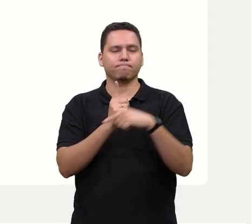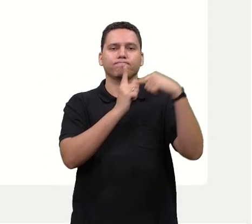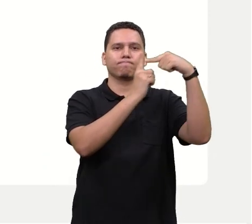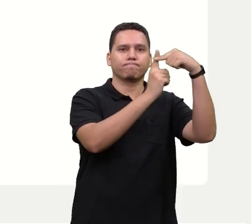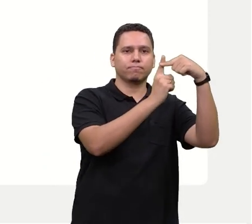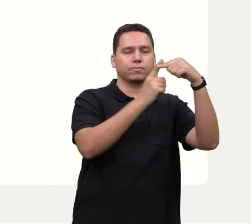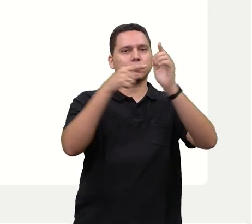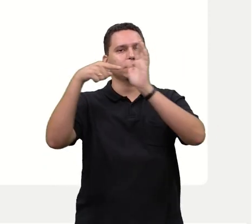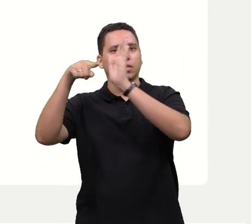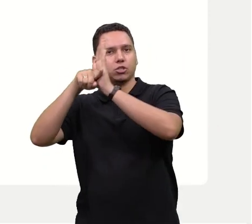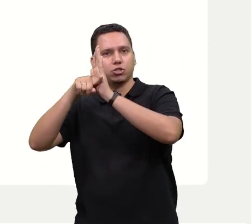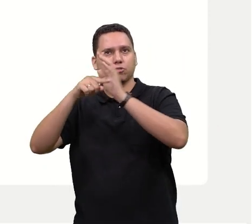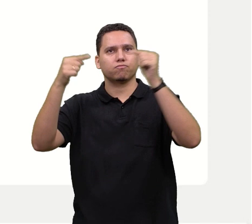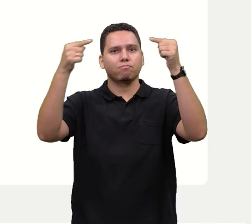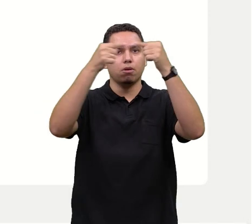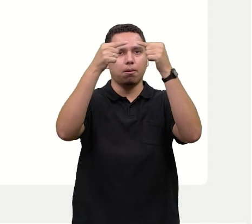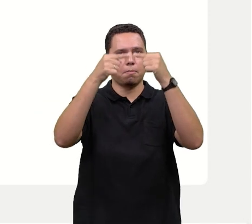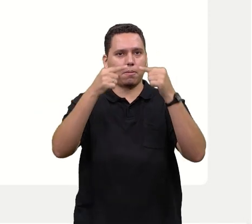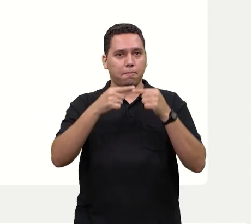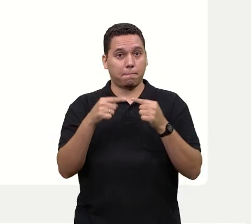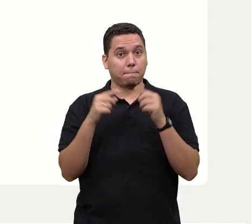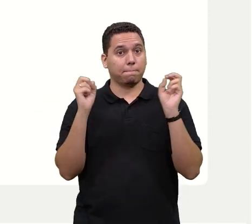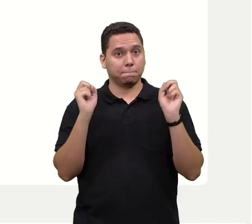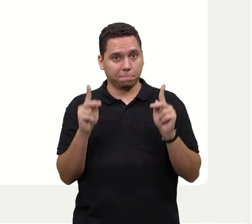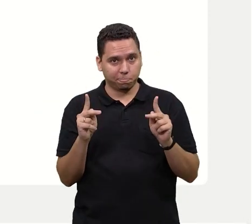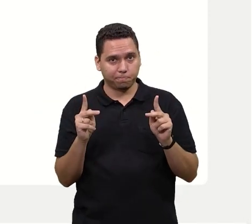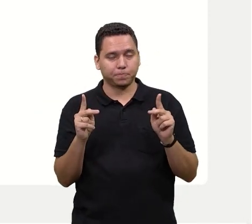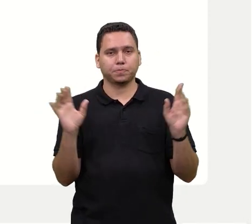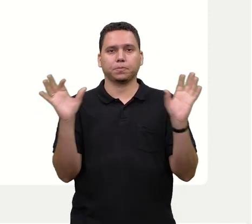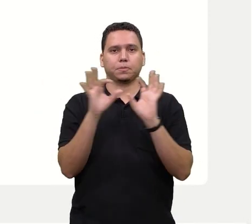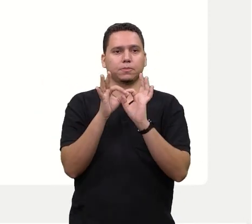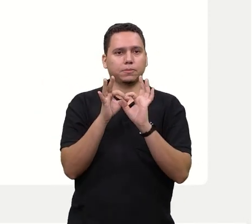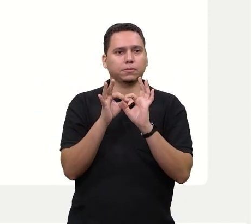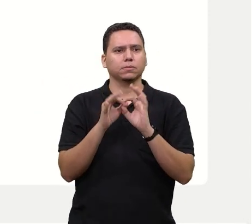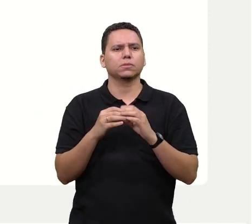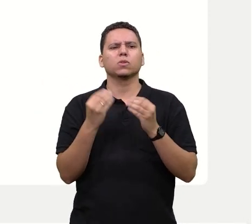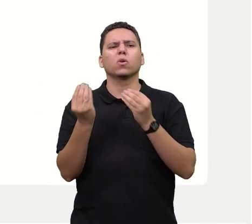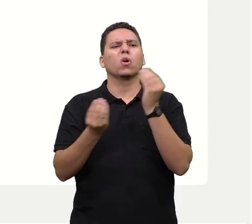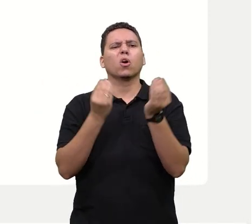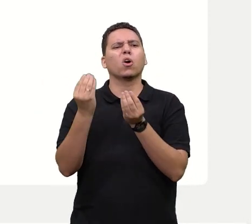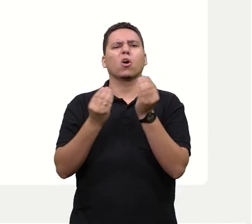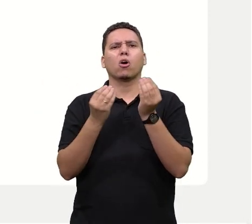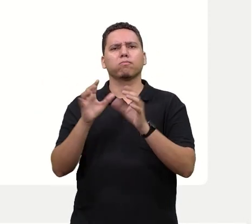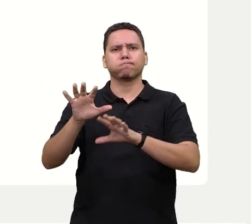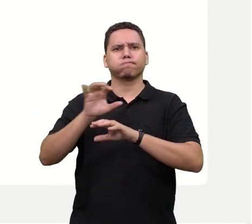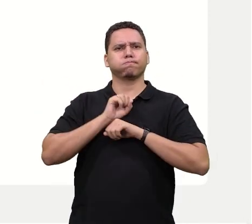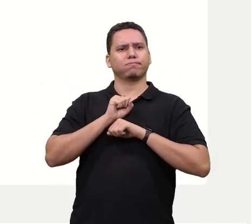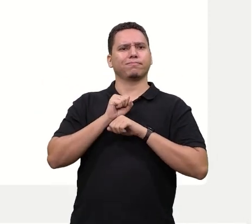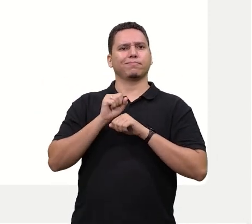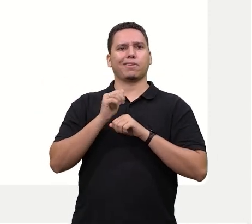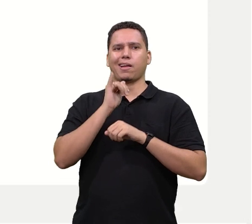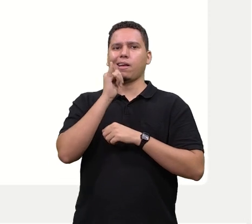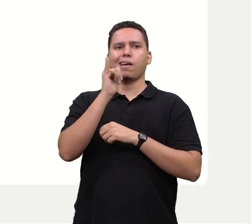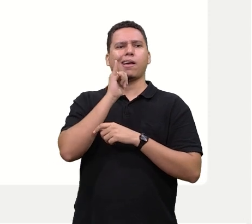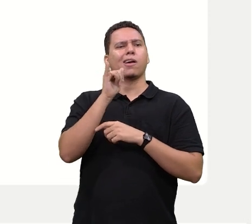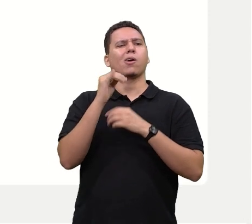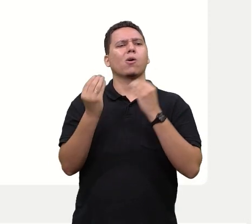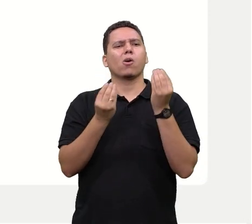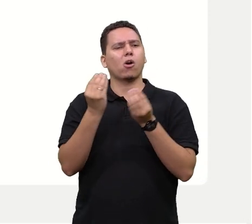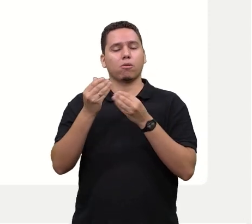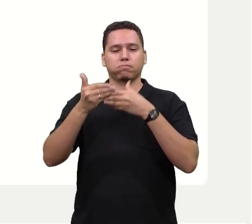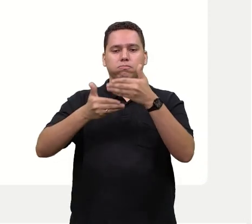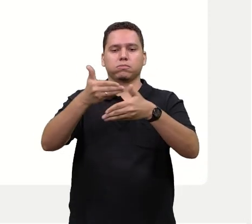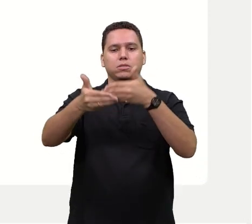uma atração, beleza? Outra coisa importante, como você faz para o corpo adquirir carga? Aí você tem os famosos processos de eletrização.